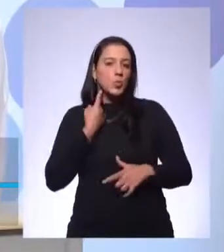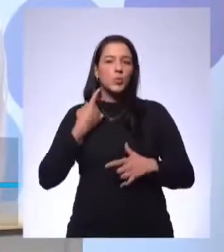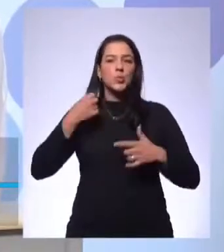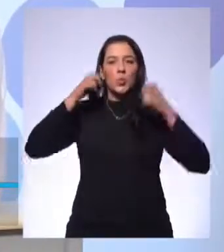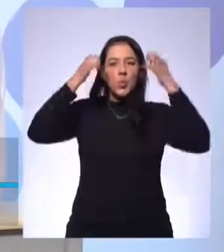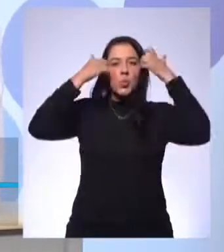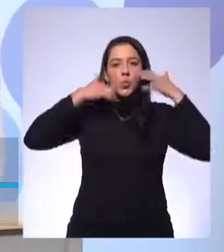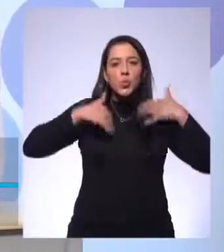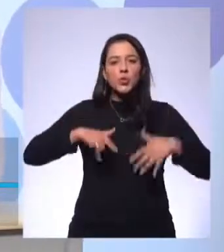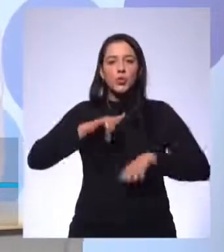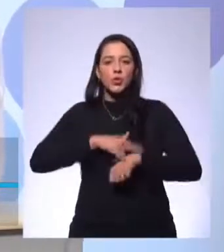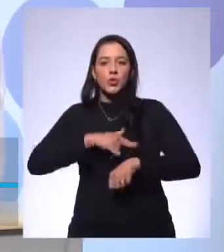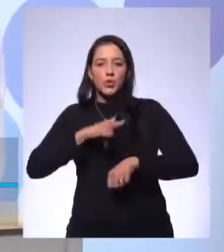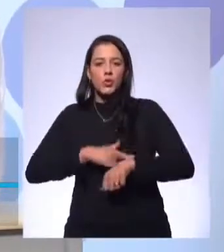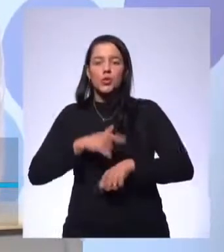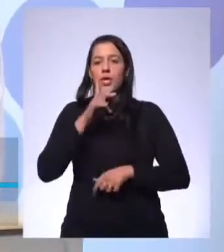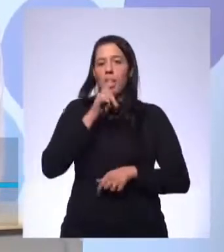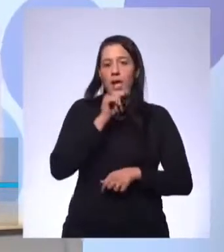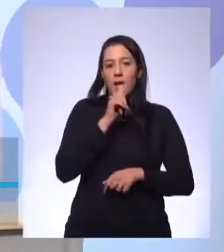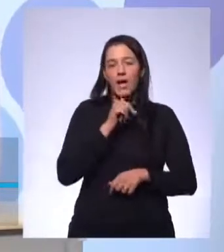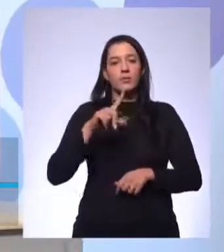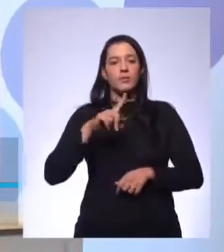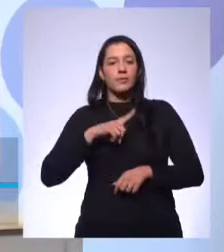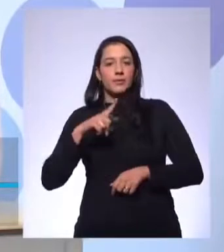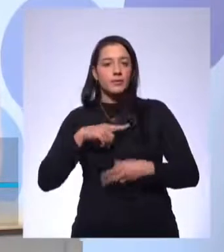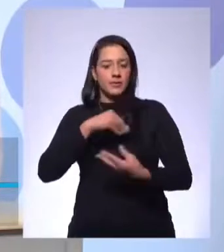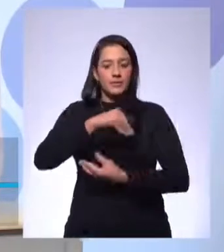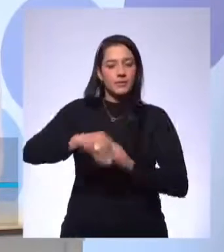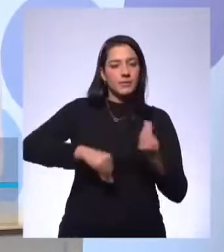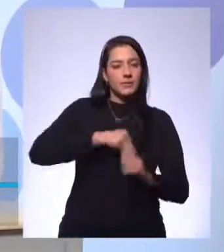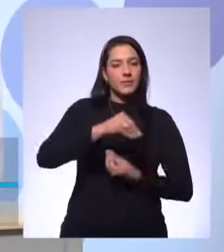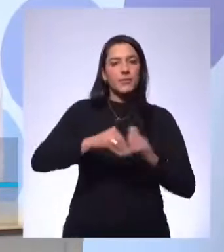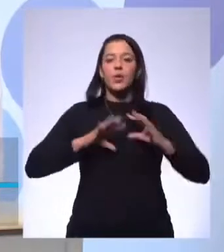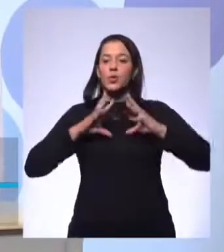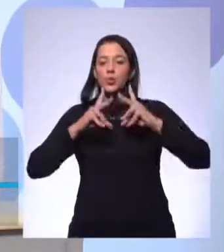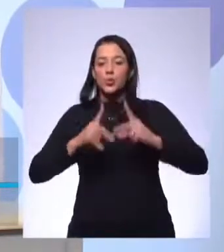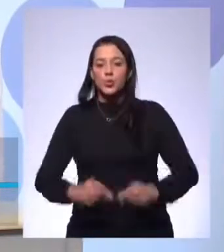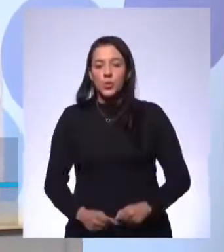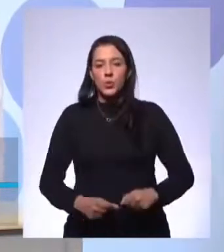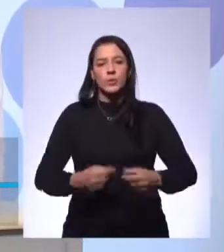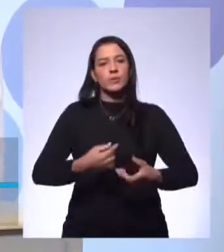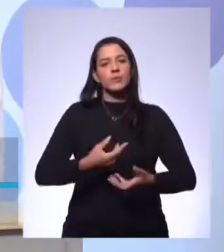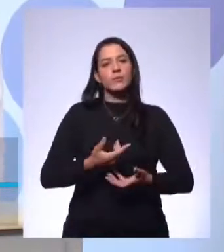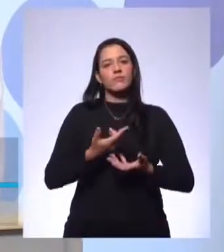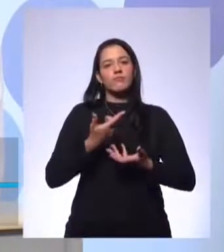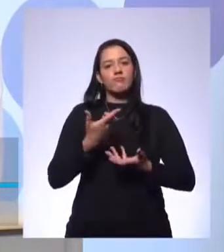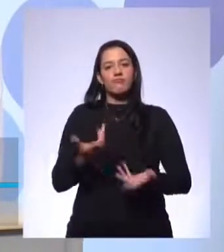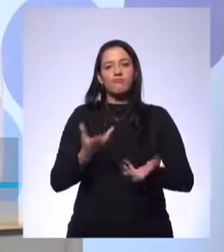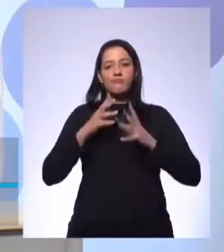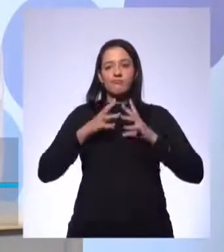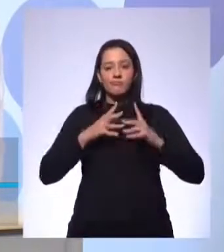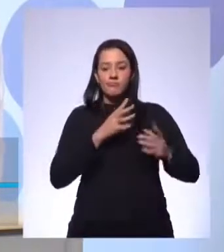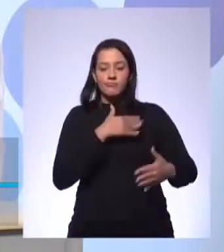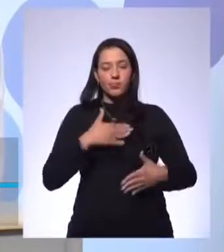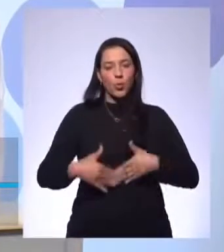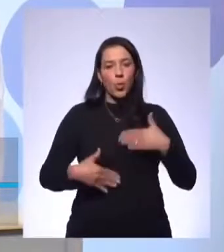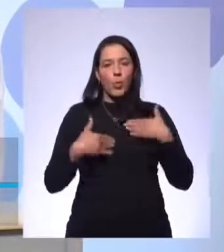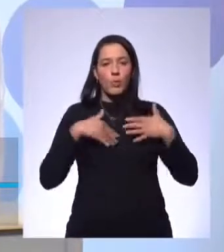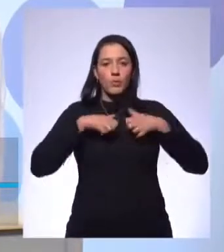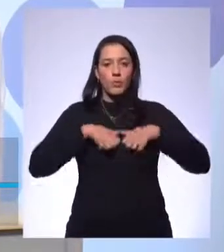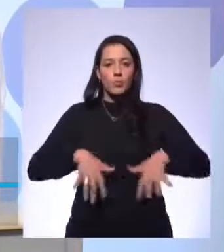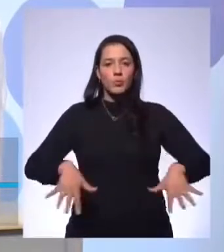suor e da urina. A água está relacionada com praticamente todas as funções em meio aquoso realizado pelo